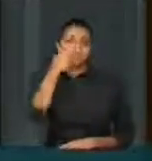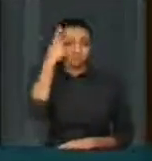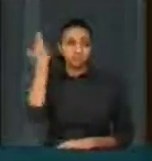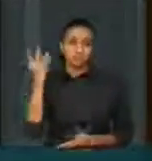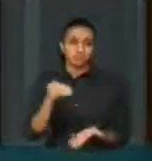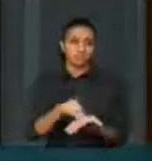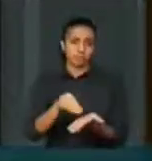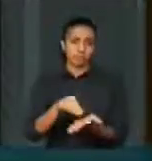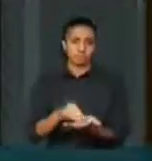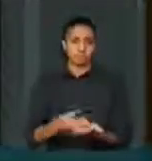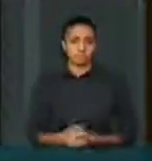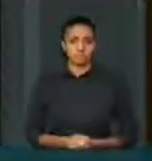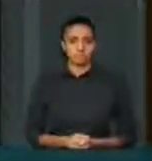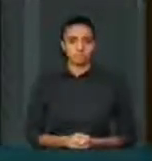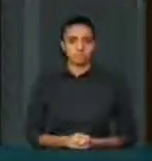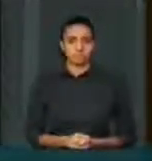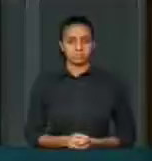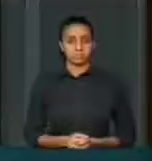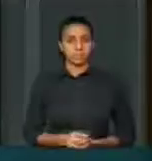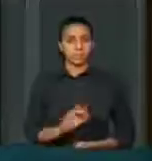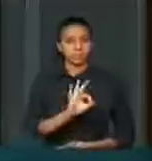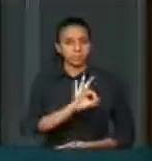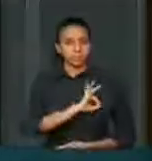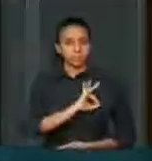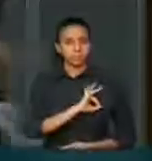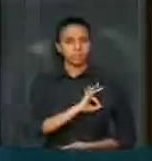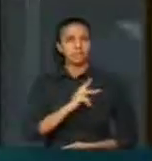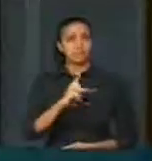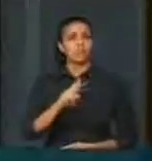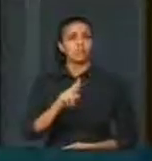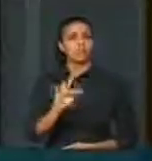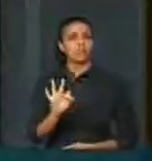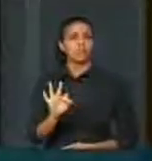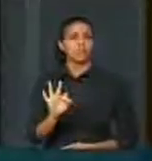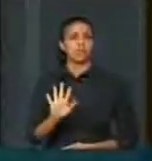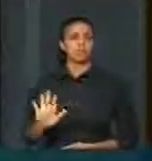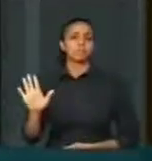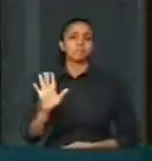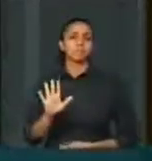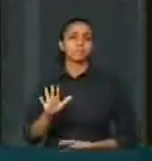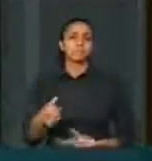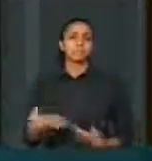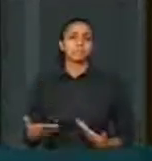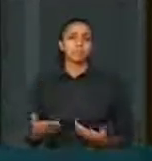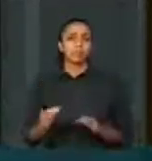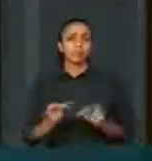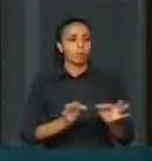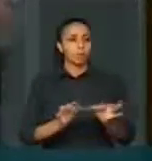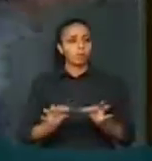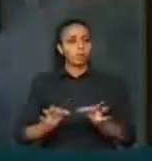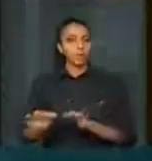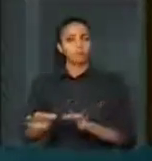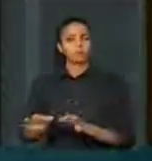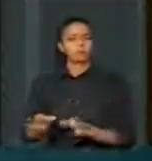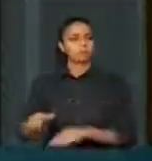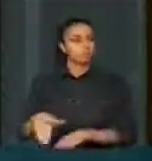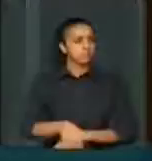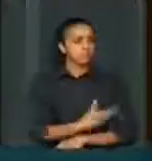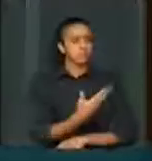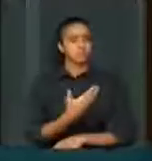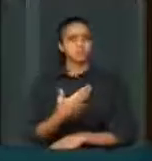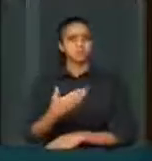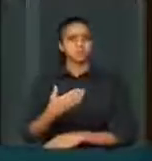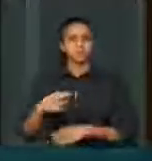Há necessidade, a Polícia Rodoviária Federal, além de organizar organizar e fiscalizar o trânsito nas